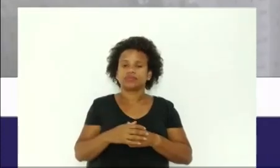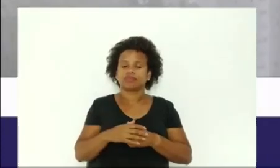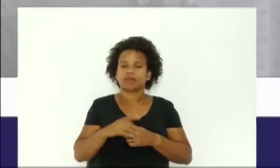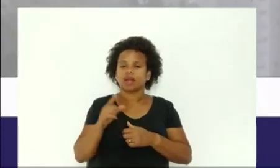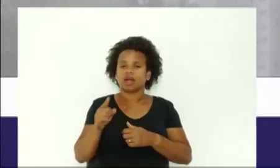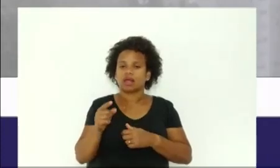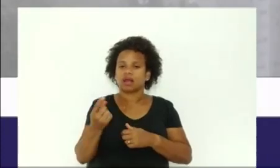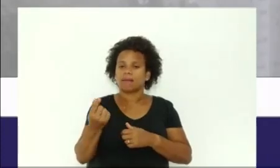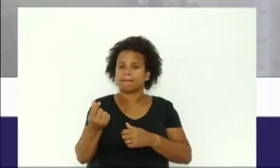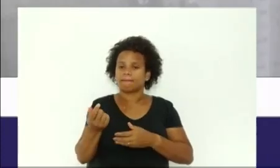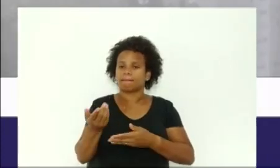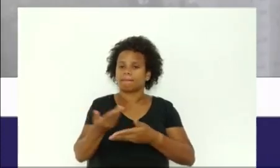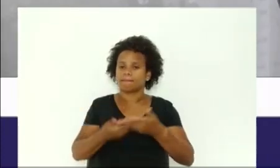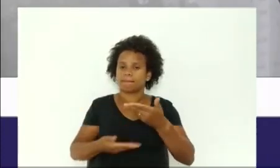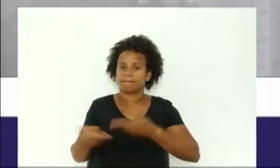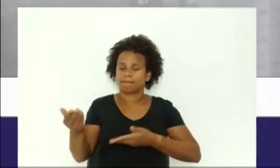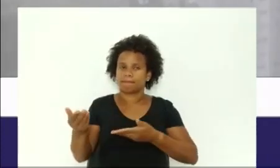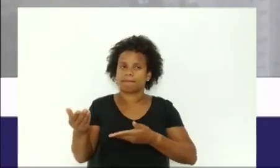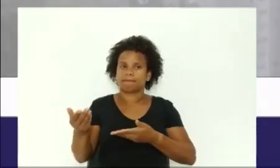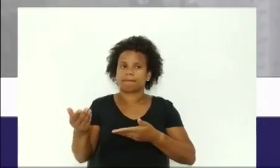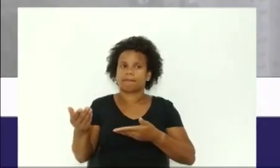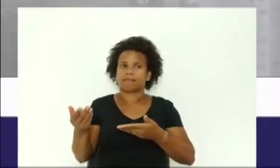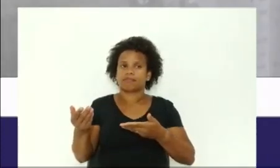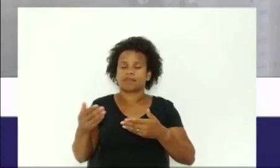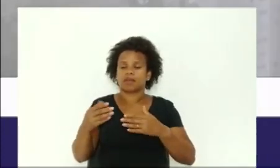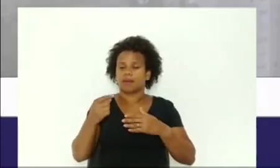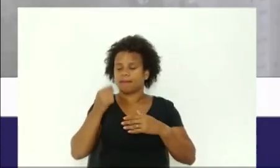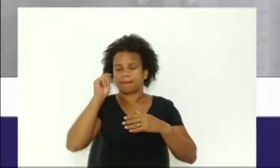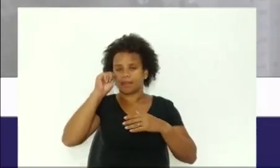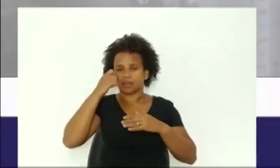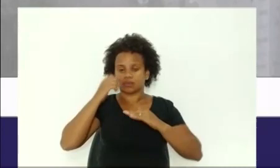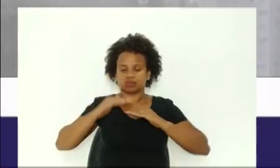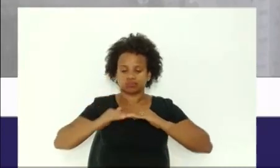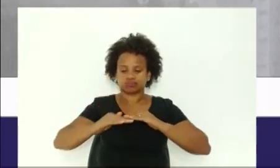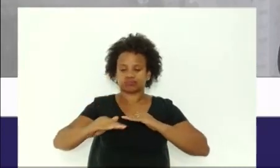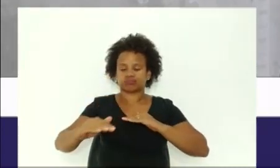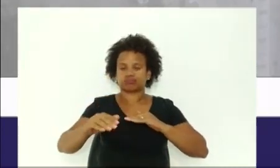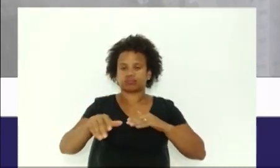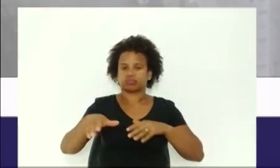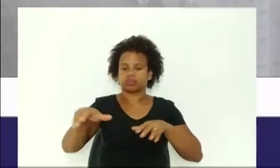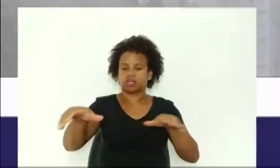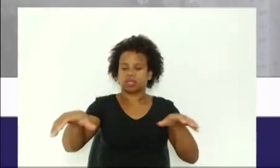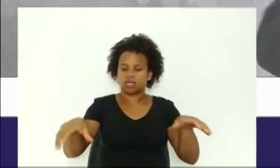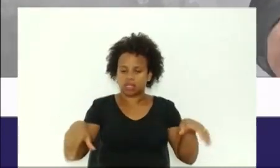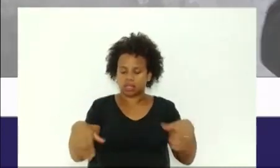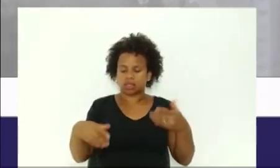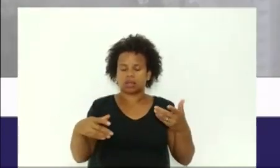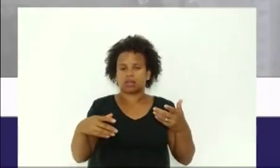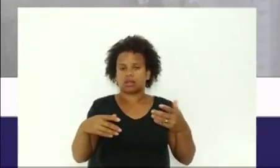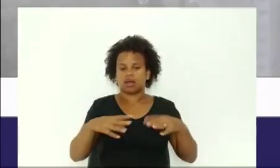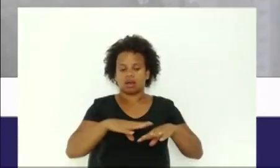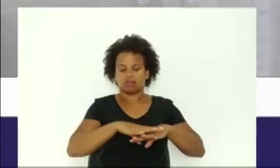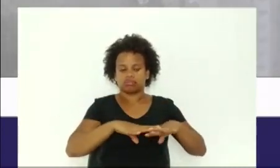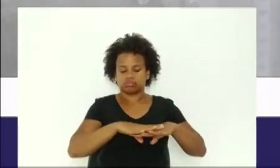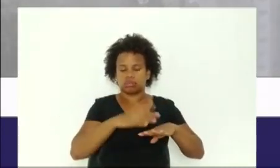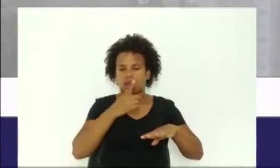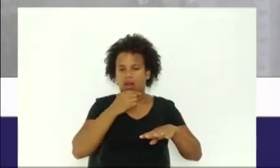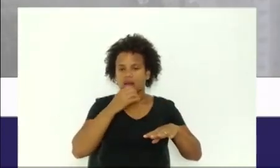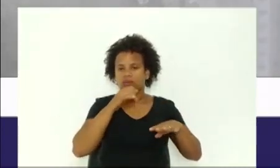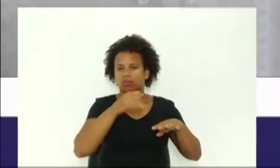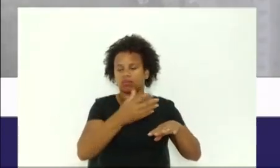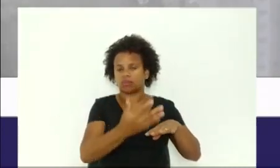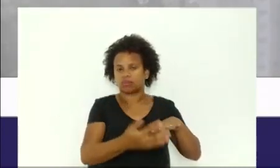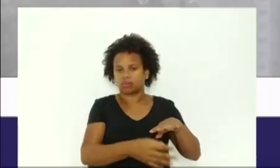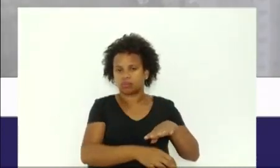contrapartida, asfalto, guias, sarjetas, redes de água pluviais e